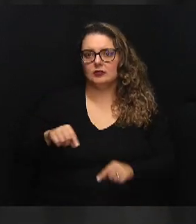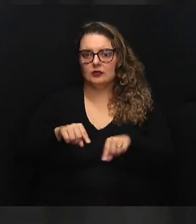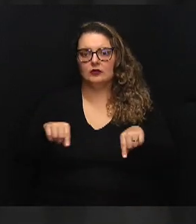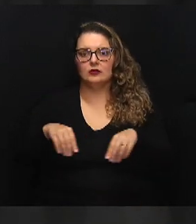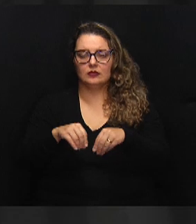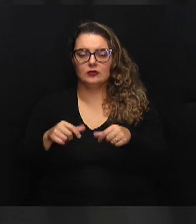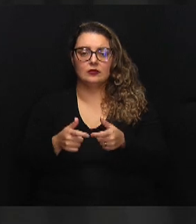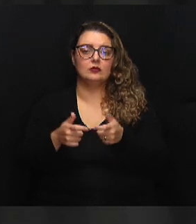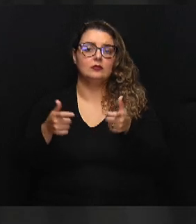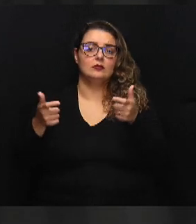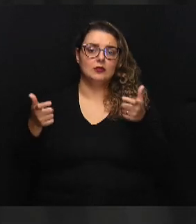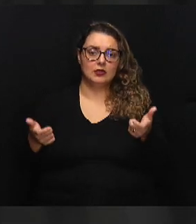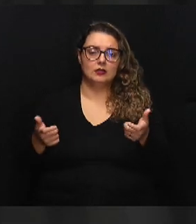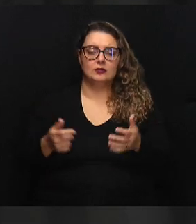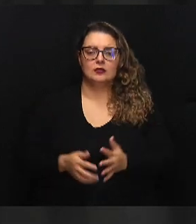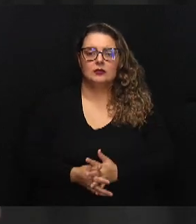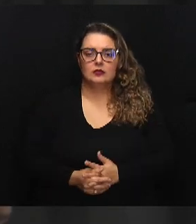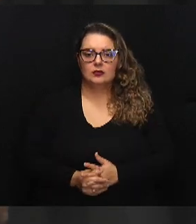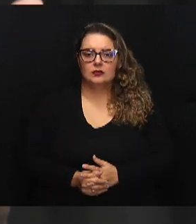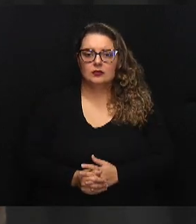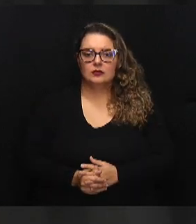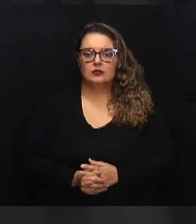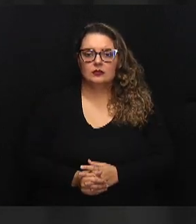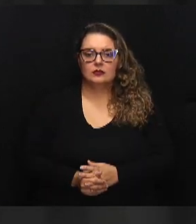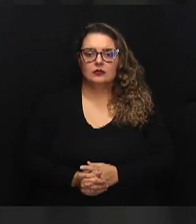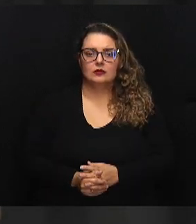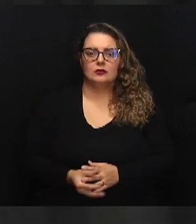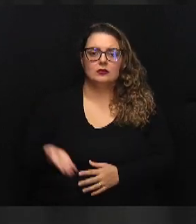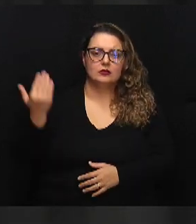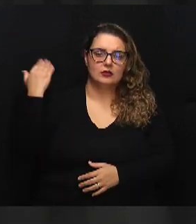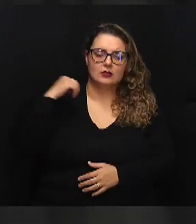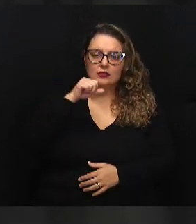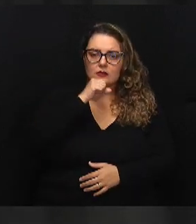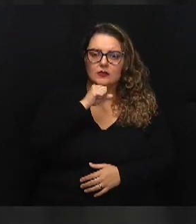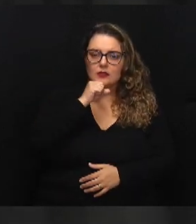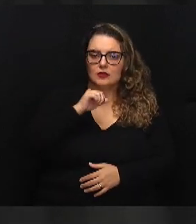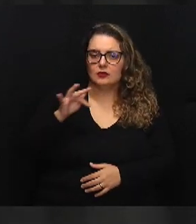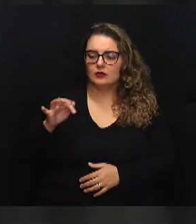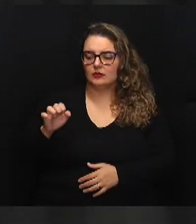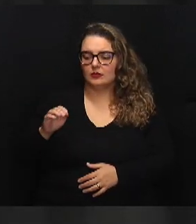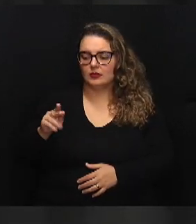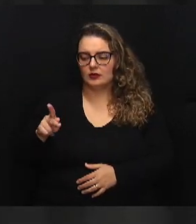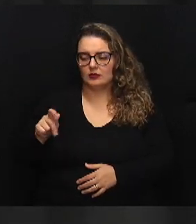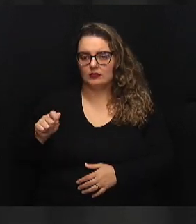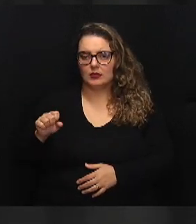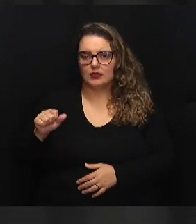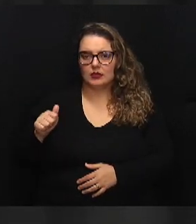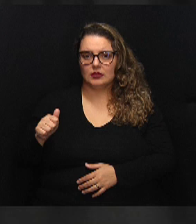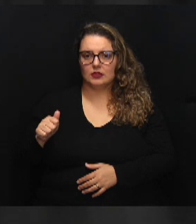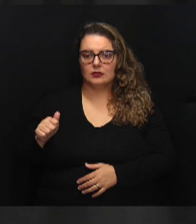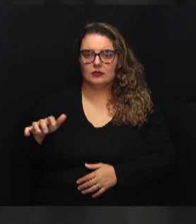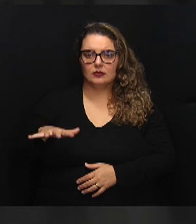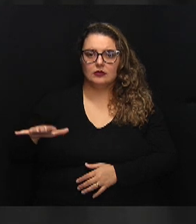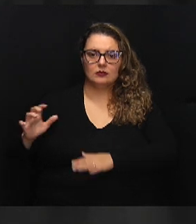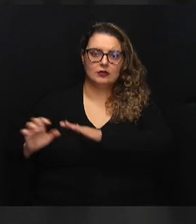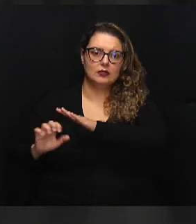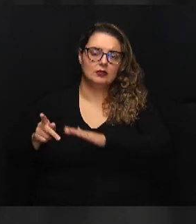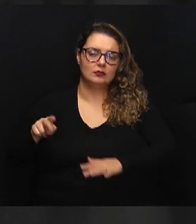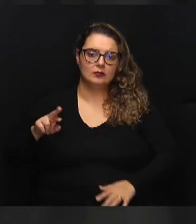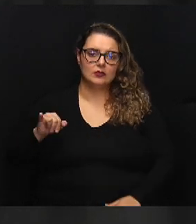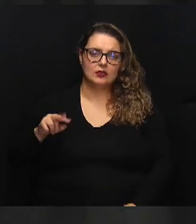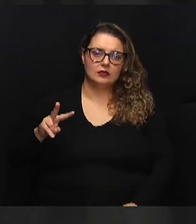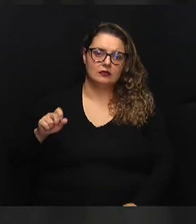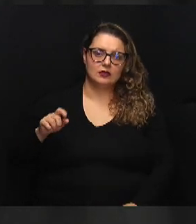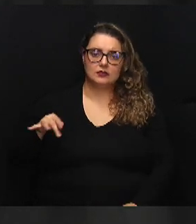maioria deles que é da antiga FEPAD, a Rede Ferroviária Federal, da privatização.